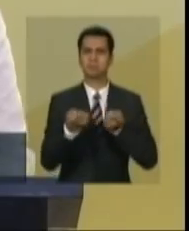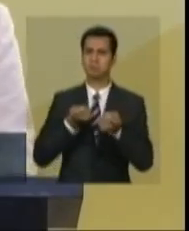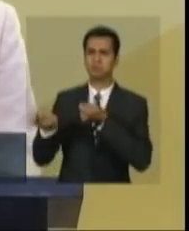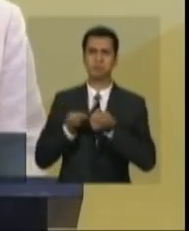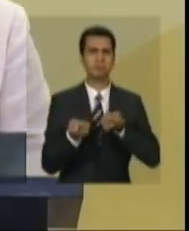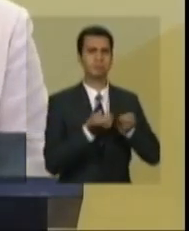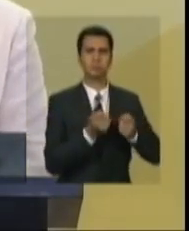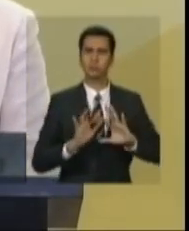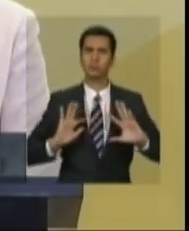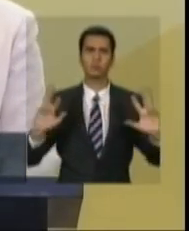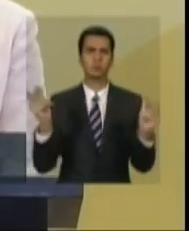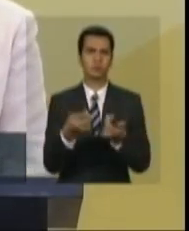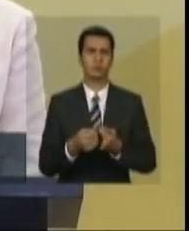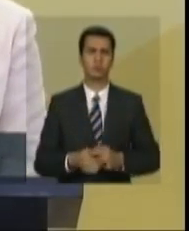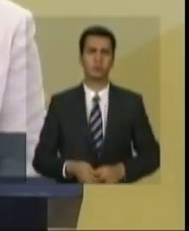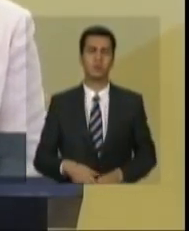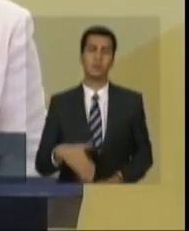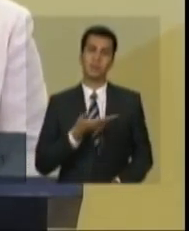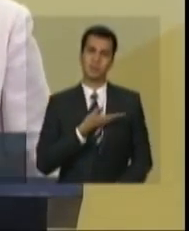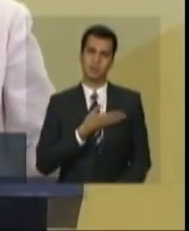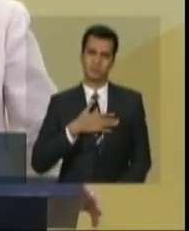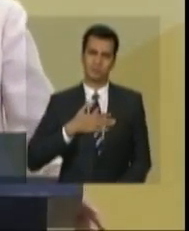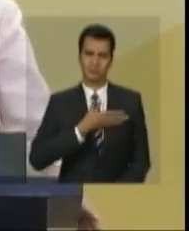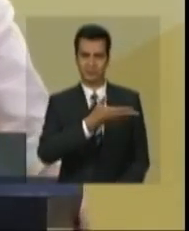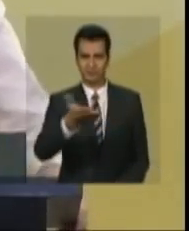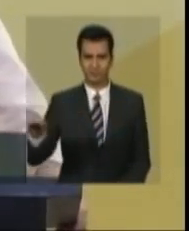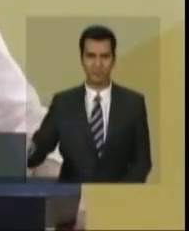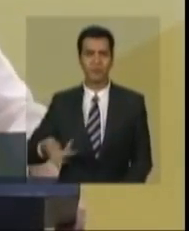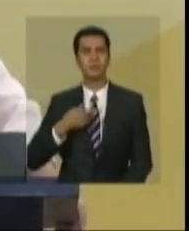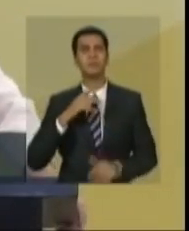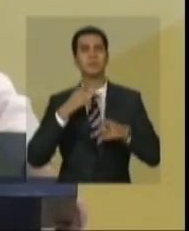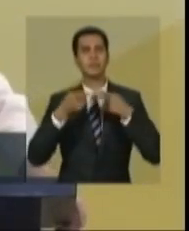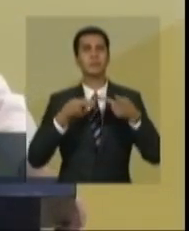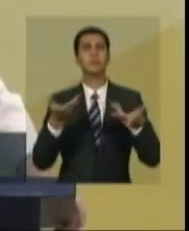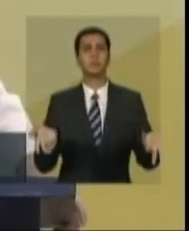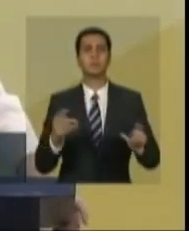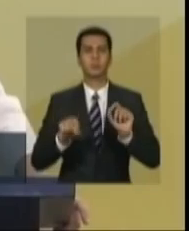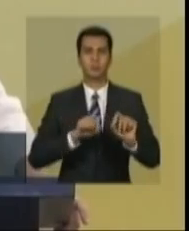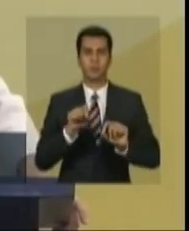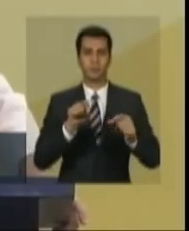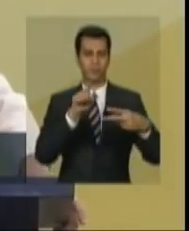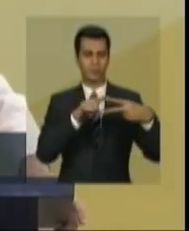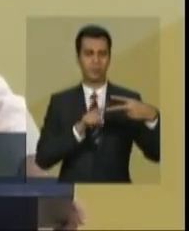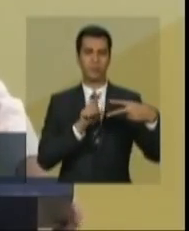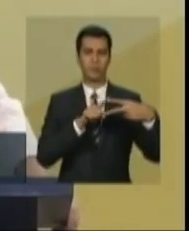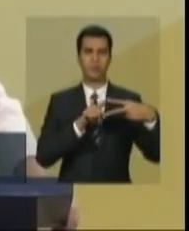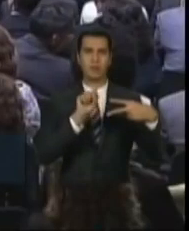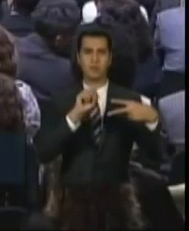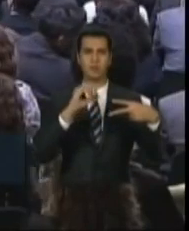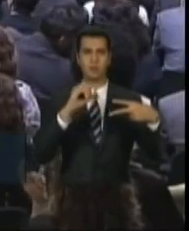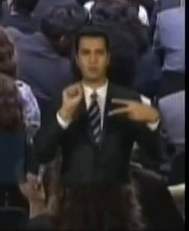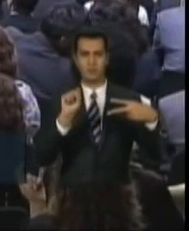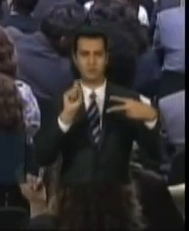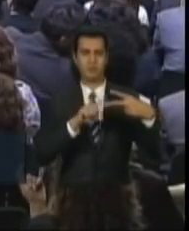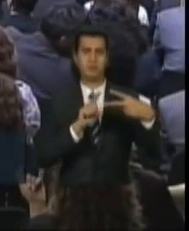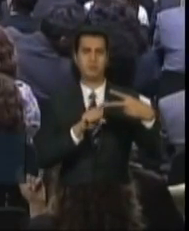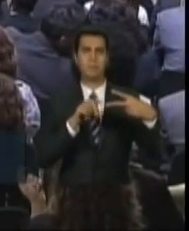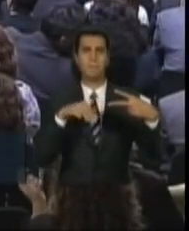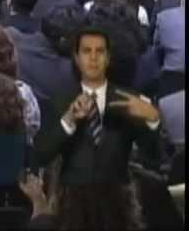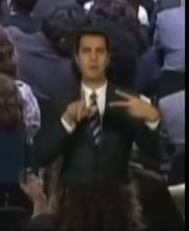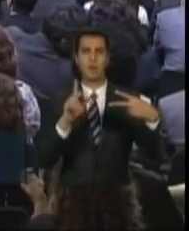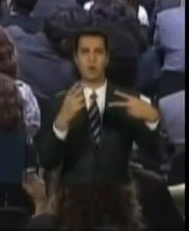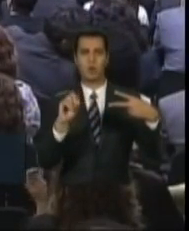amigas e meus amigos, a implantação do Melhor em Casa e do SOS Emergências demanda